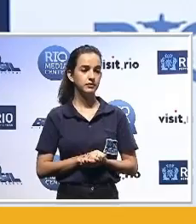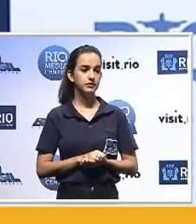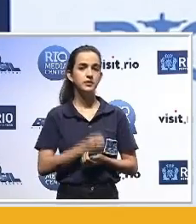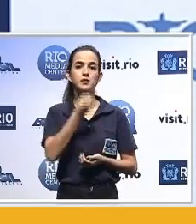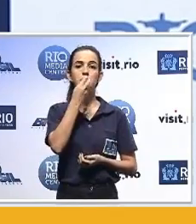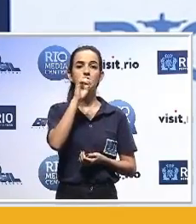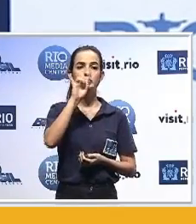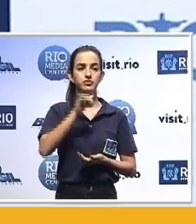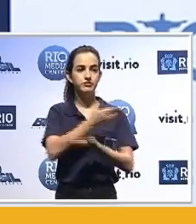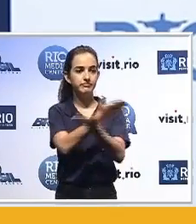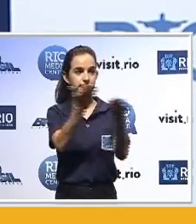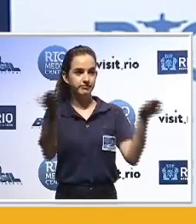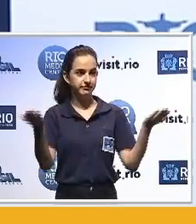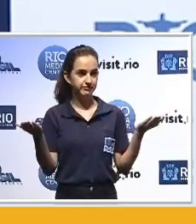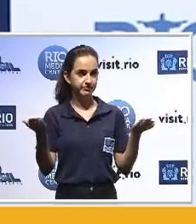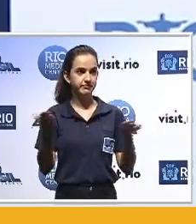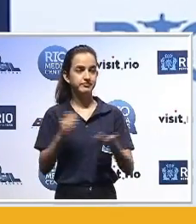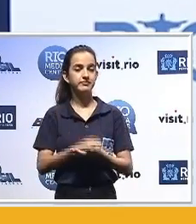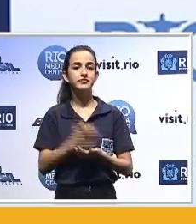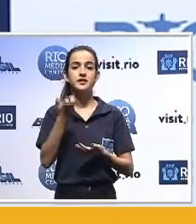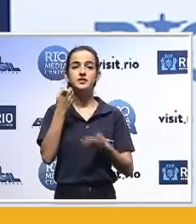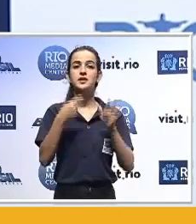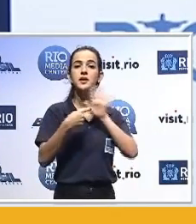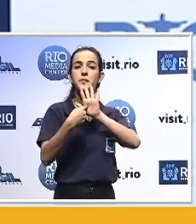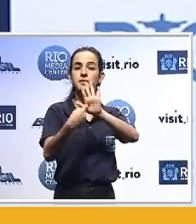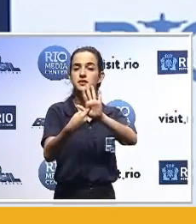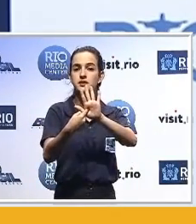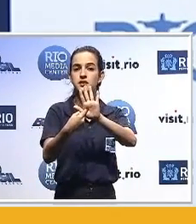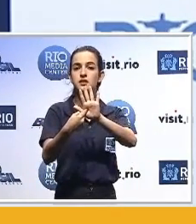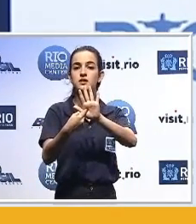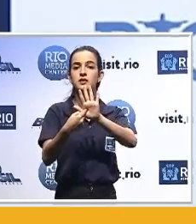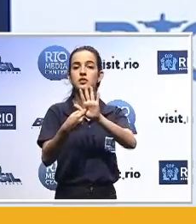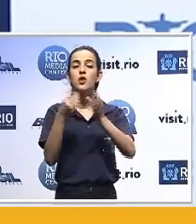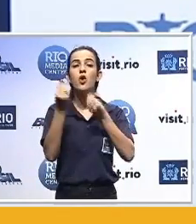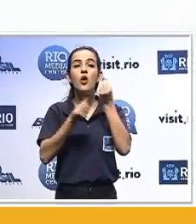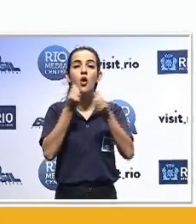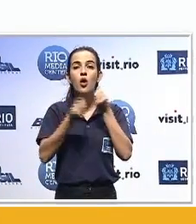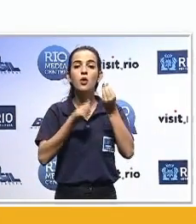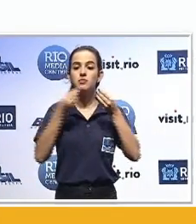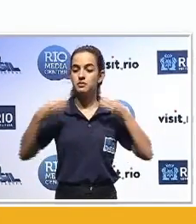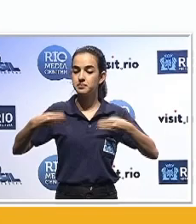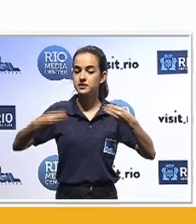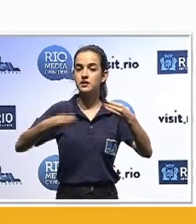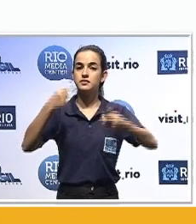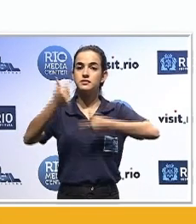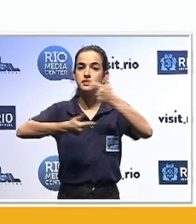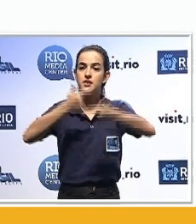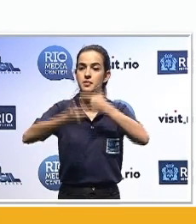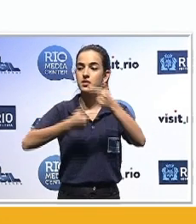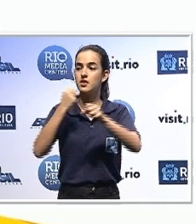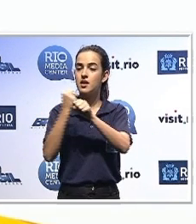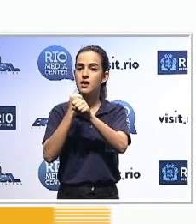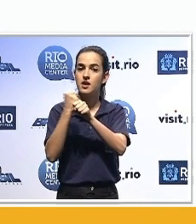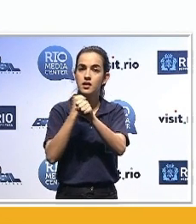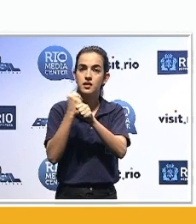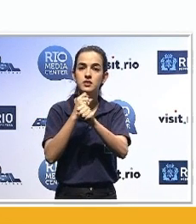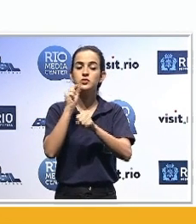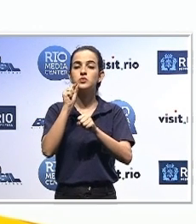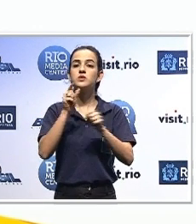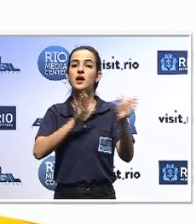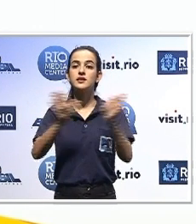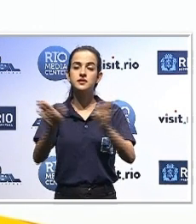Bom dia a todos. Então, eu queria apresentar como é que o Ministério vem trabalhando ao longo desses anos com relação à questão